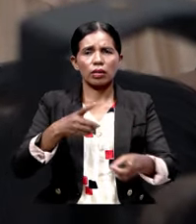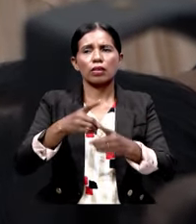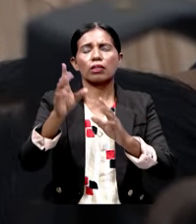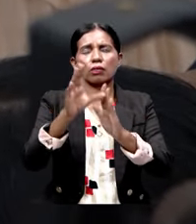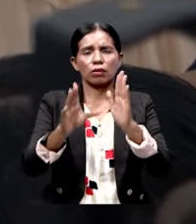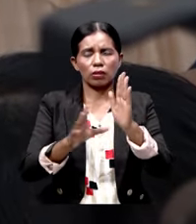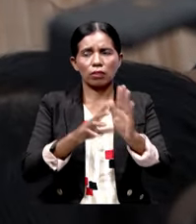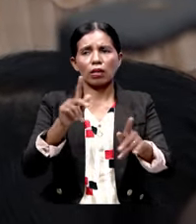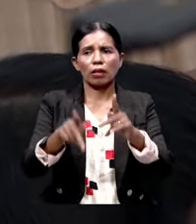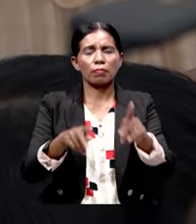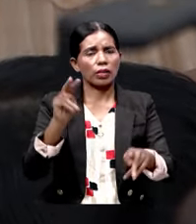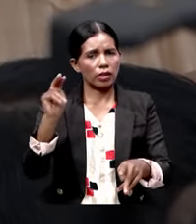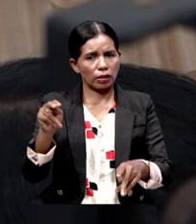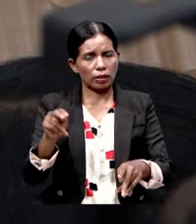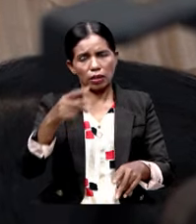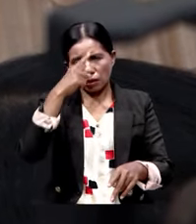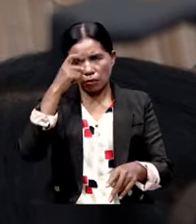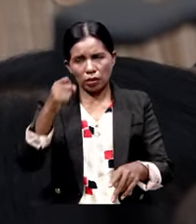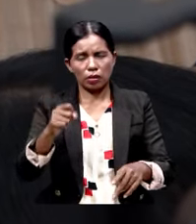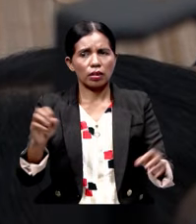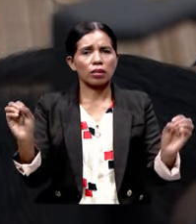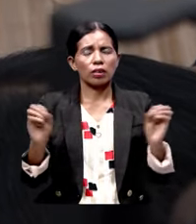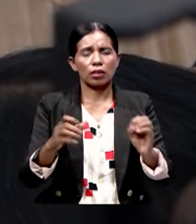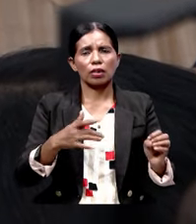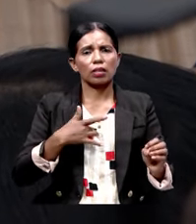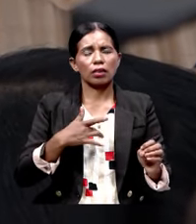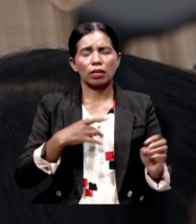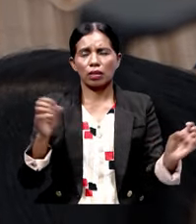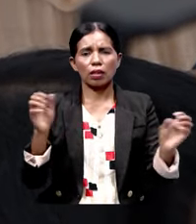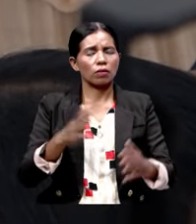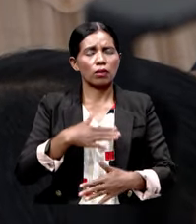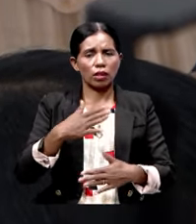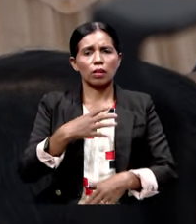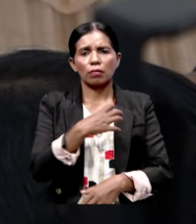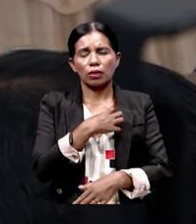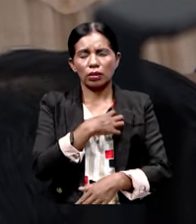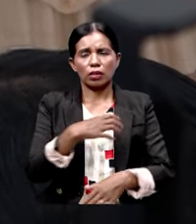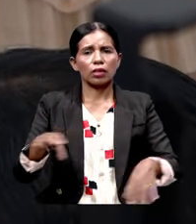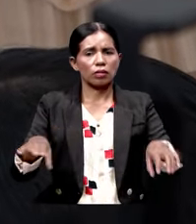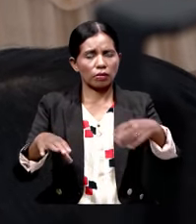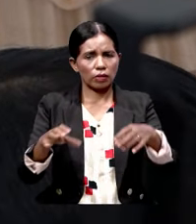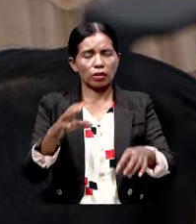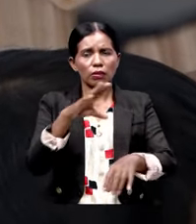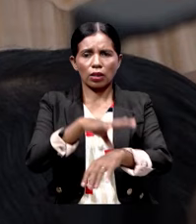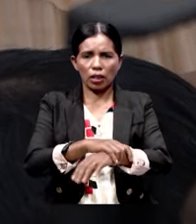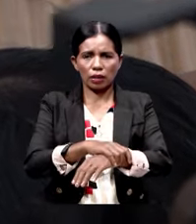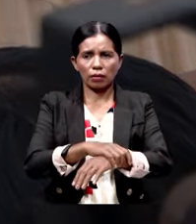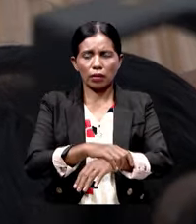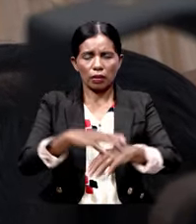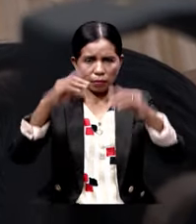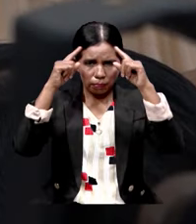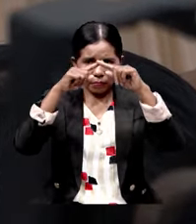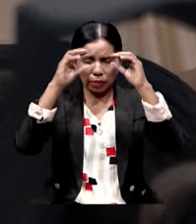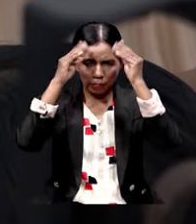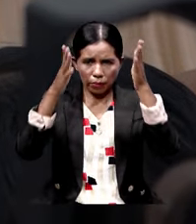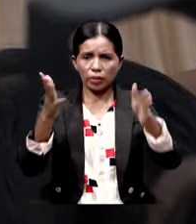mani tamane mak lamenta tepteve so atuação polícia ninian atu halu detenção ba professor